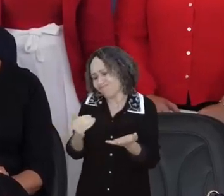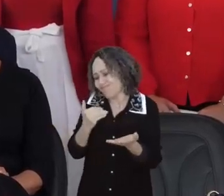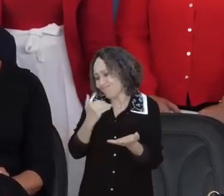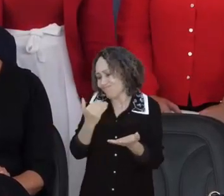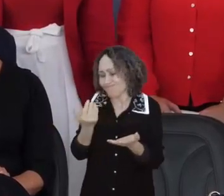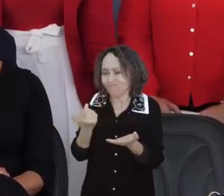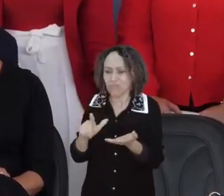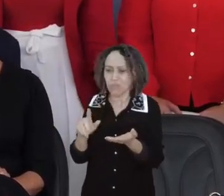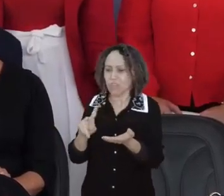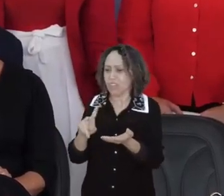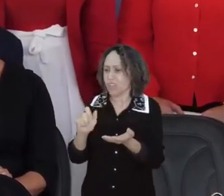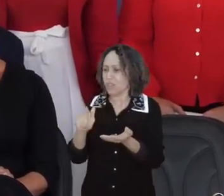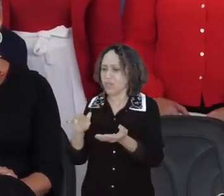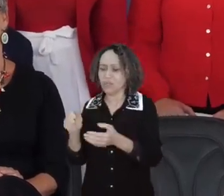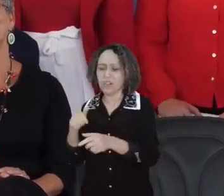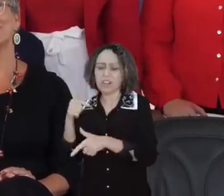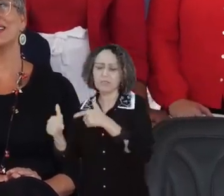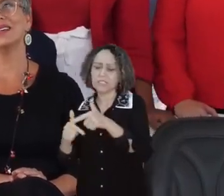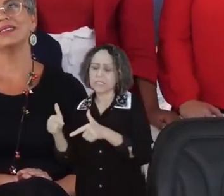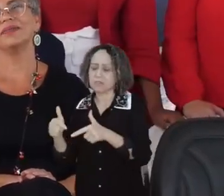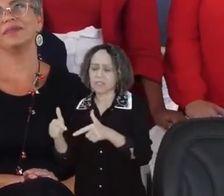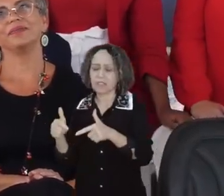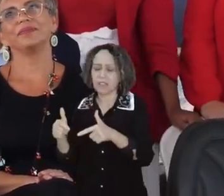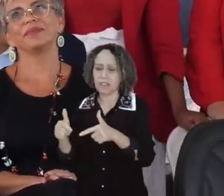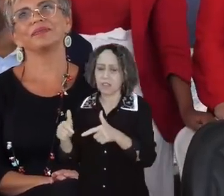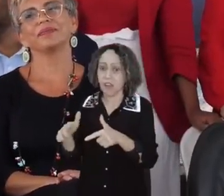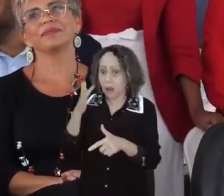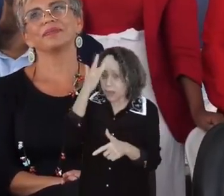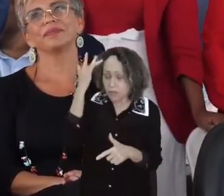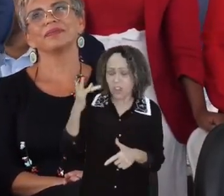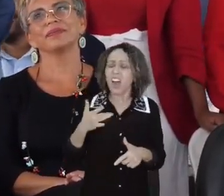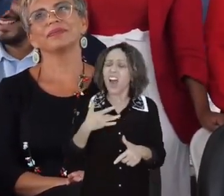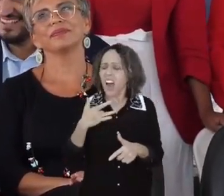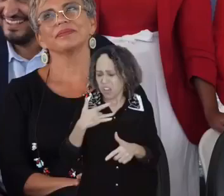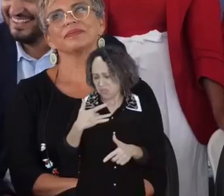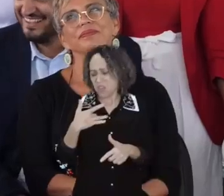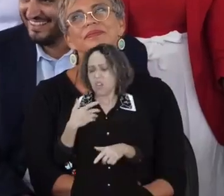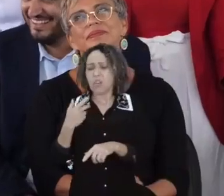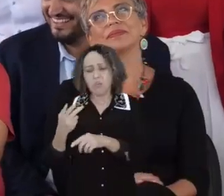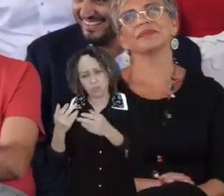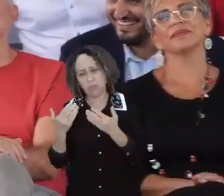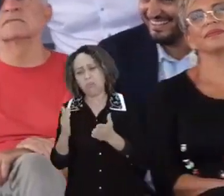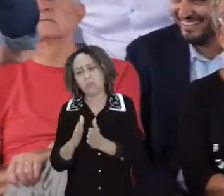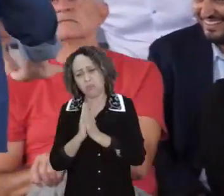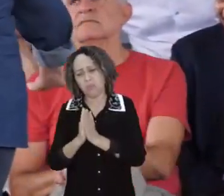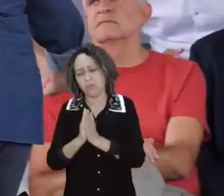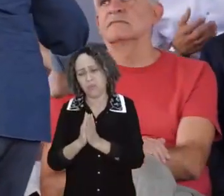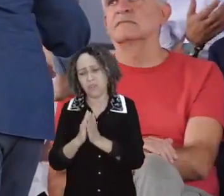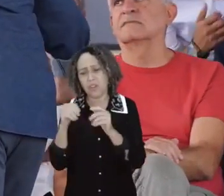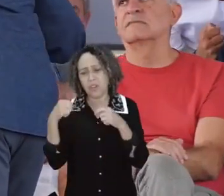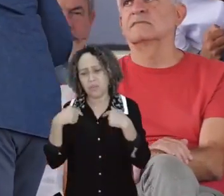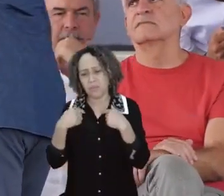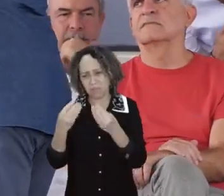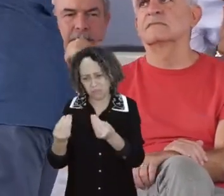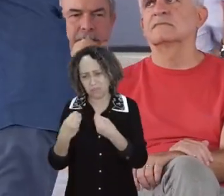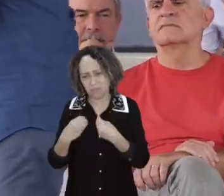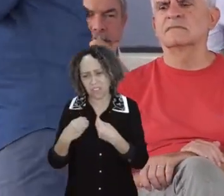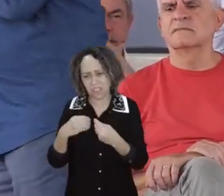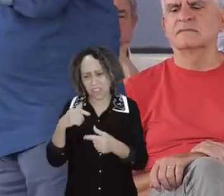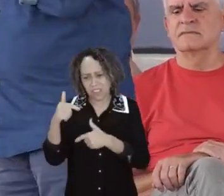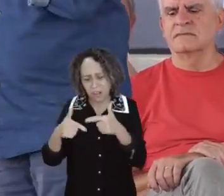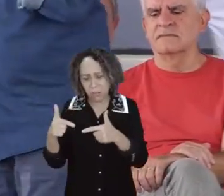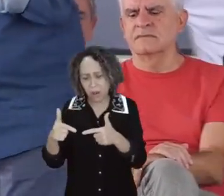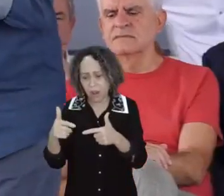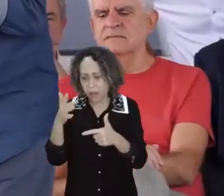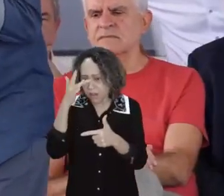mentindo. Não fala assim que ninguém acredita. Nem um trabalhador que sabe um pouco de tudo, nem um jogador que joga em qualquer posição. É preciso